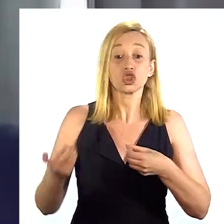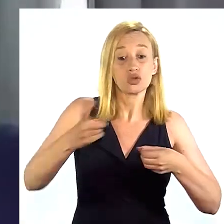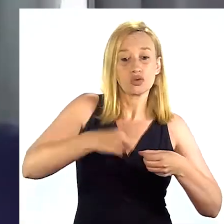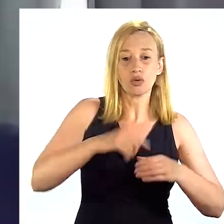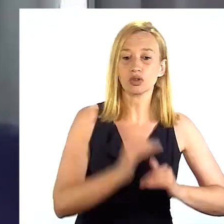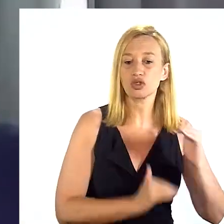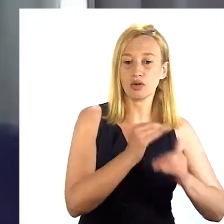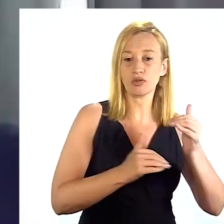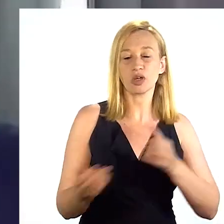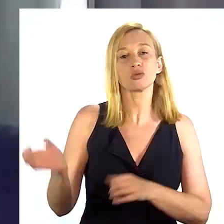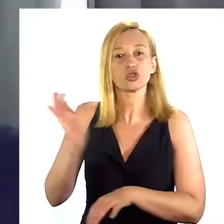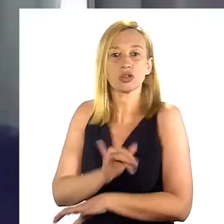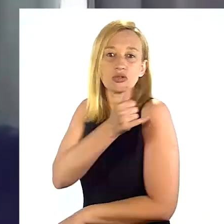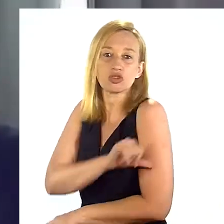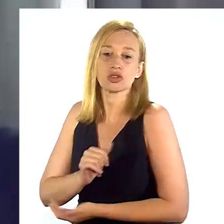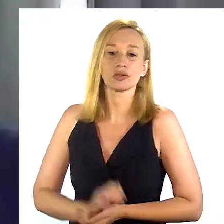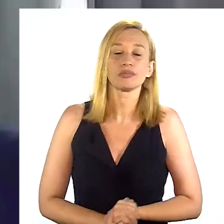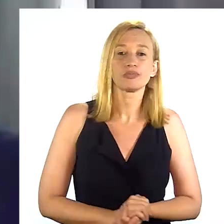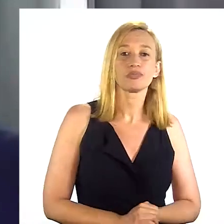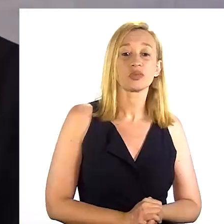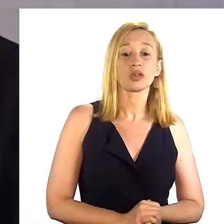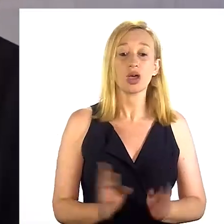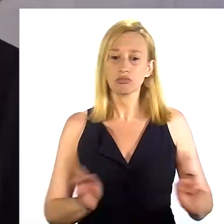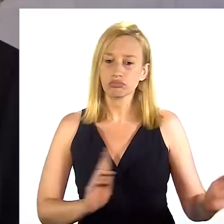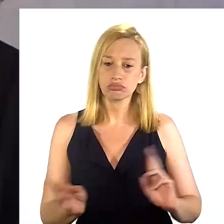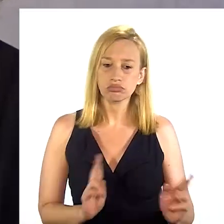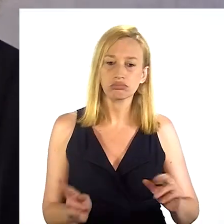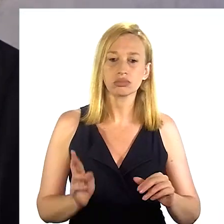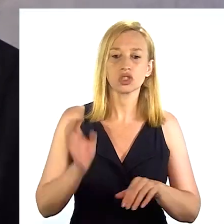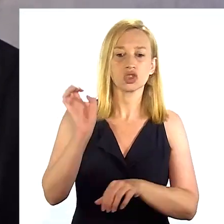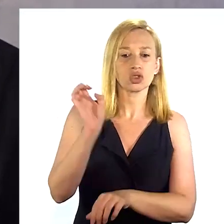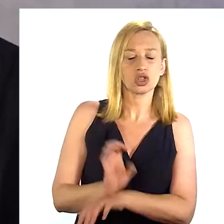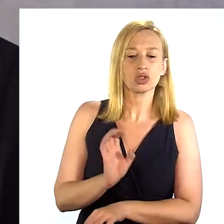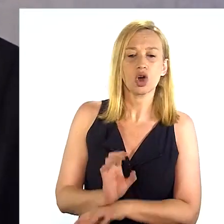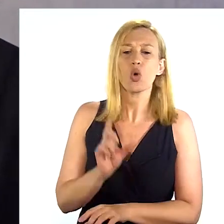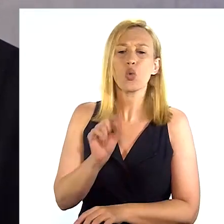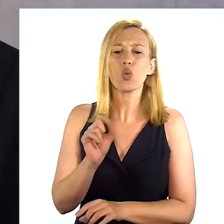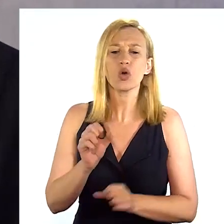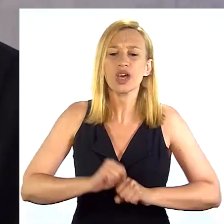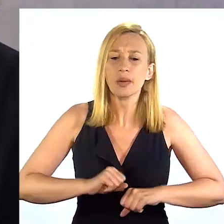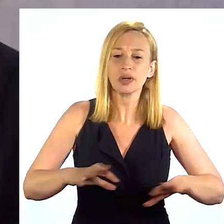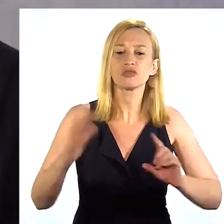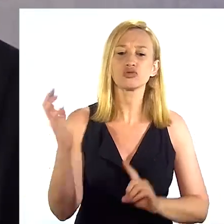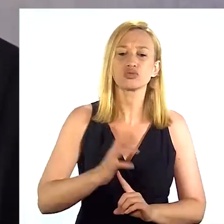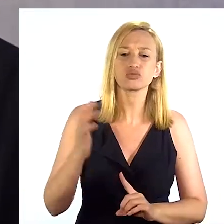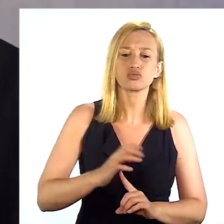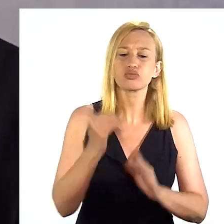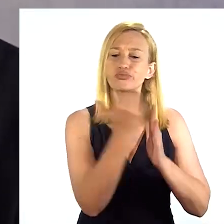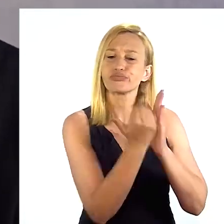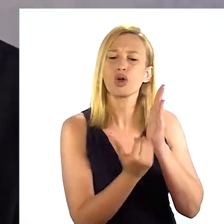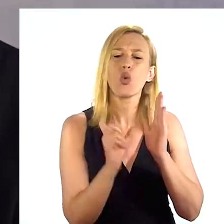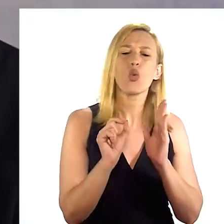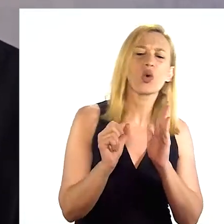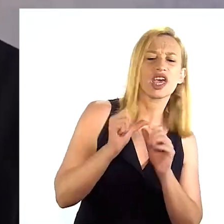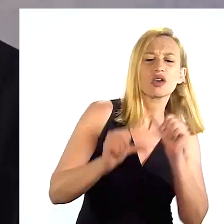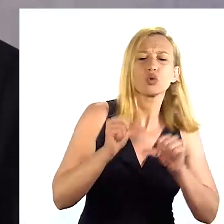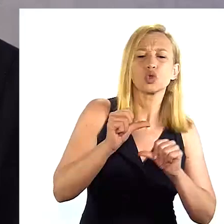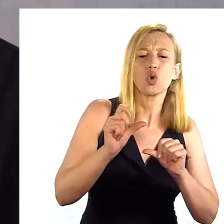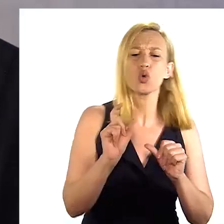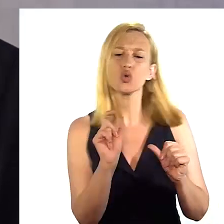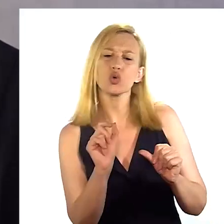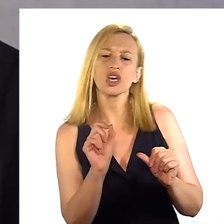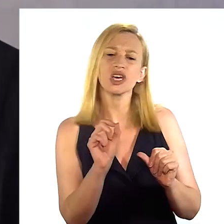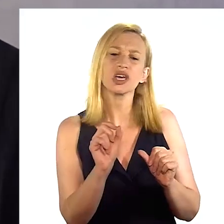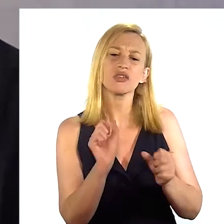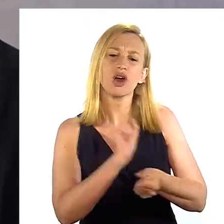efetiva, de retomada aí do desenvolvimento do Rio de Janeiro. Em relação às concessões estaduais, o que a pandemia influenciou em termos de agenda? O que mudou